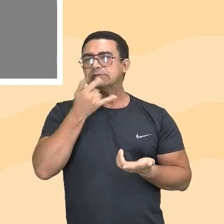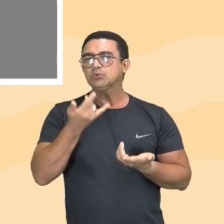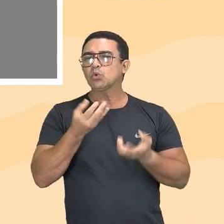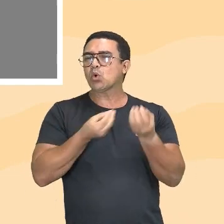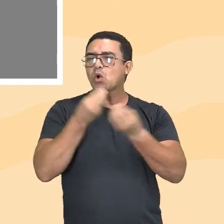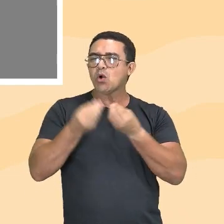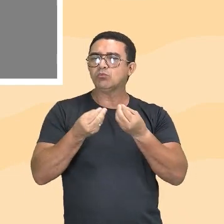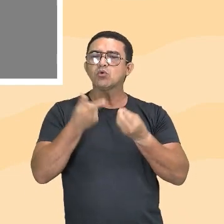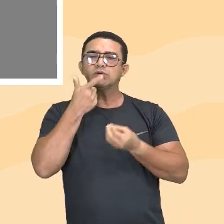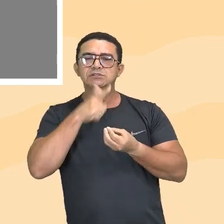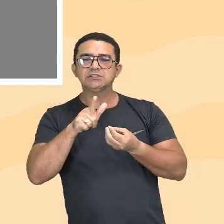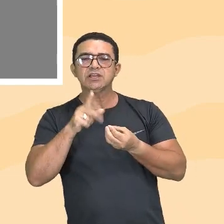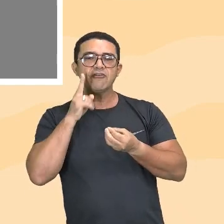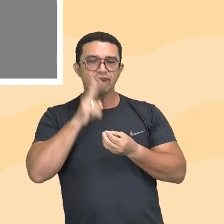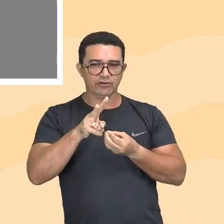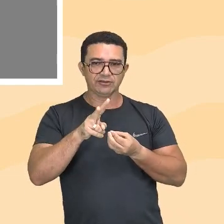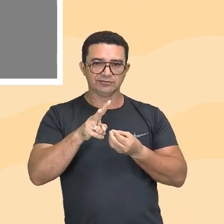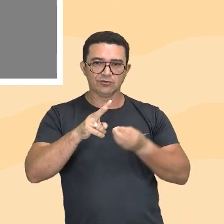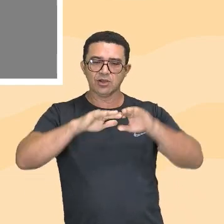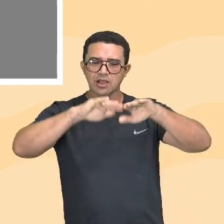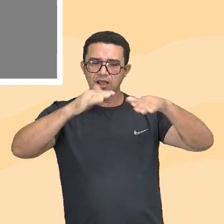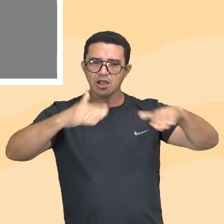ondas e a contribuição